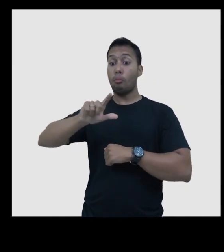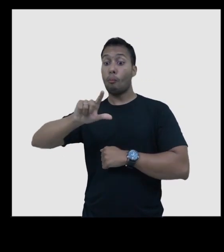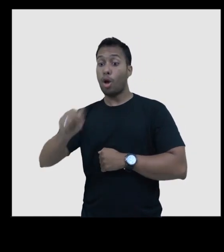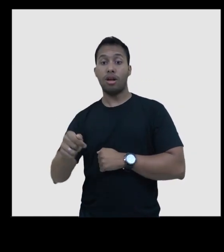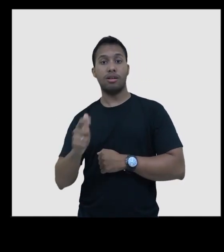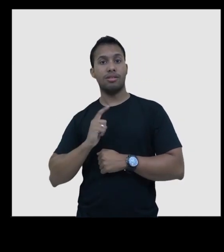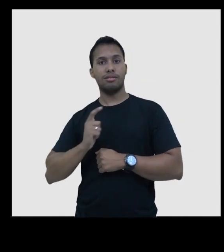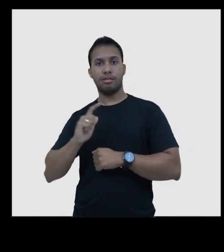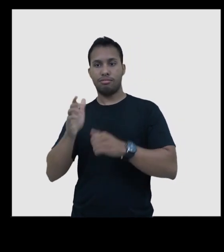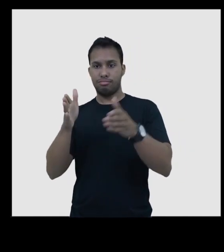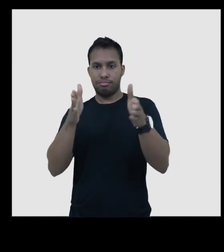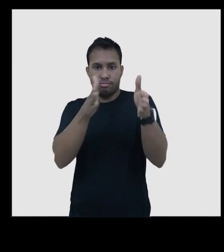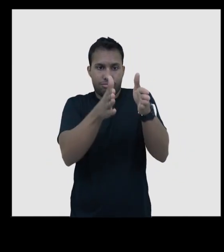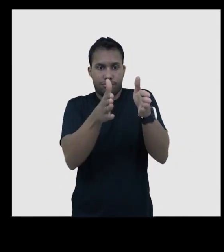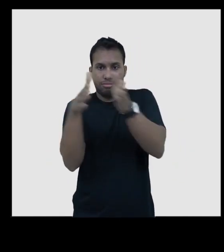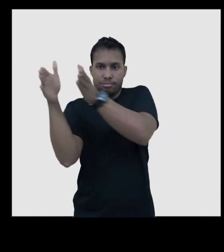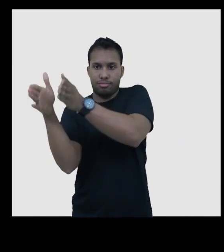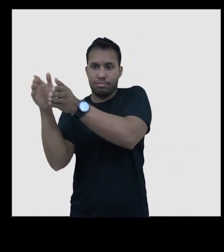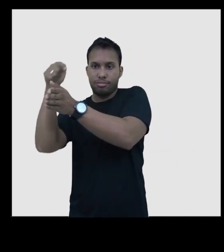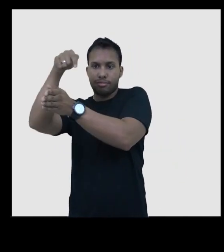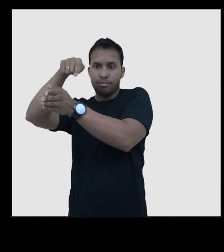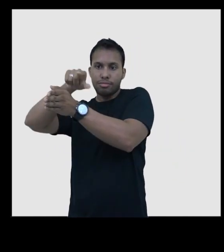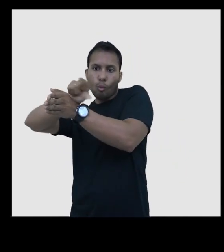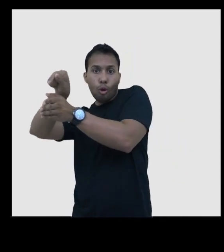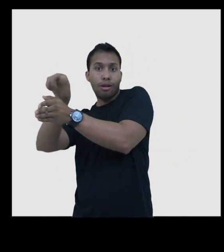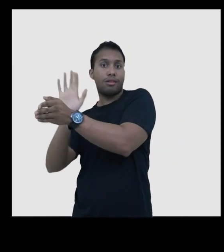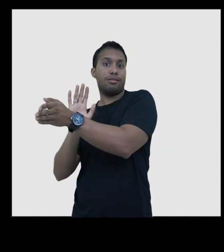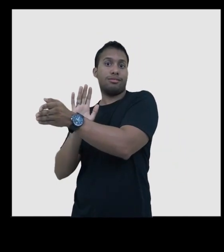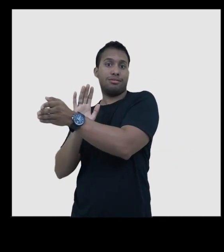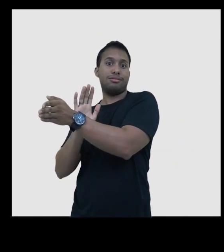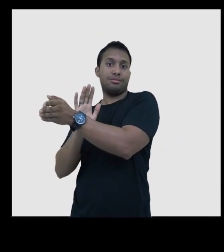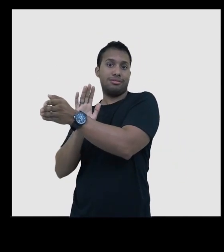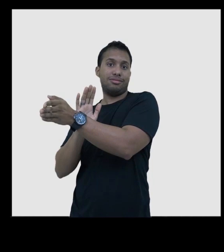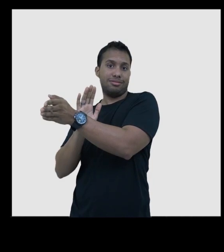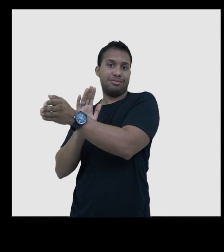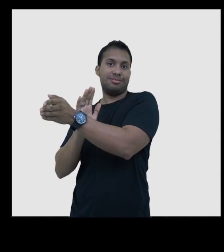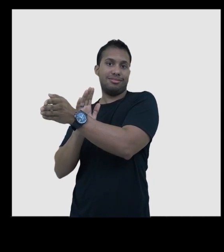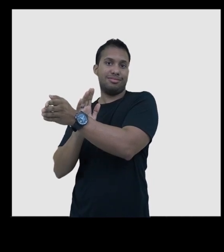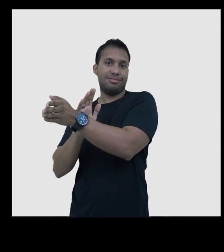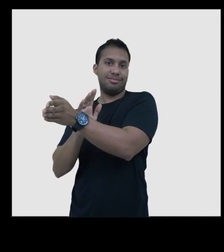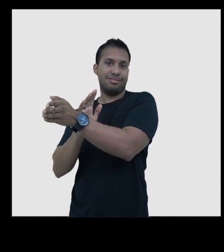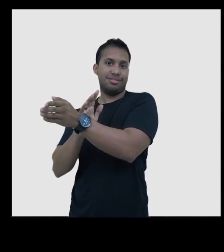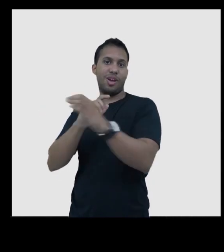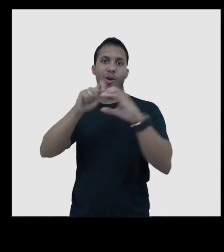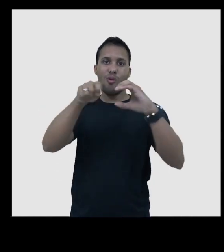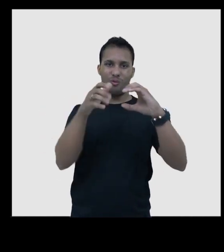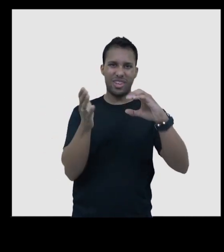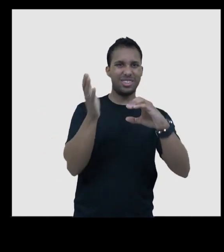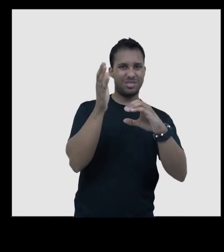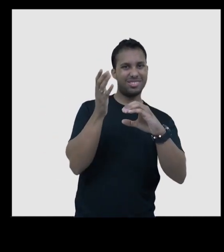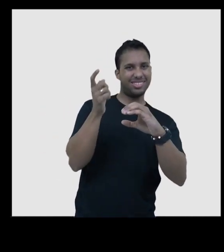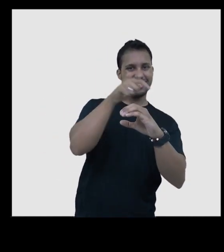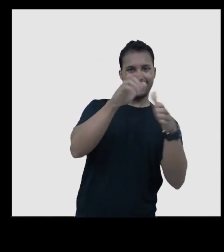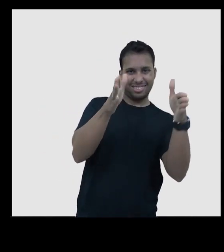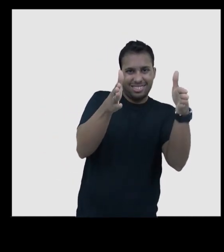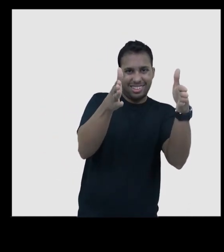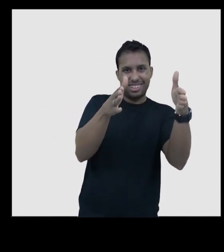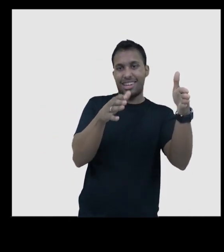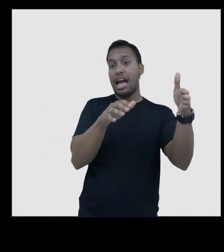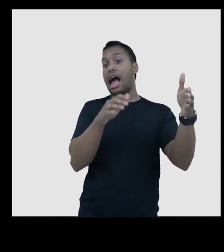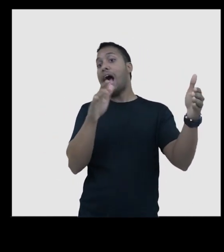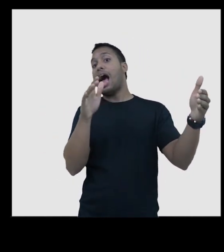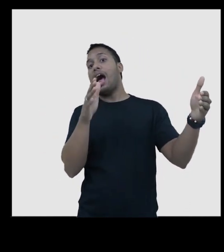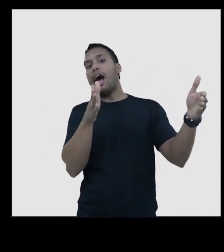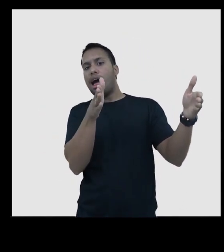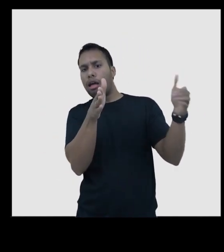sem intérprete, sem a camada do intérprete, do vídeo anterior até onde começa esse. E